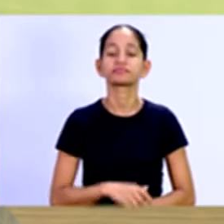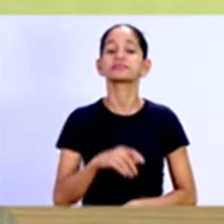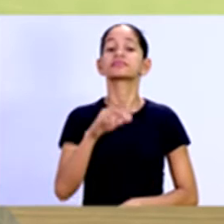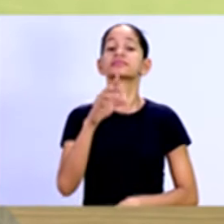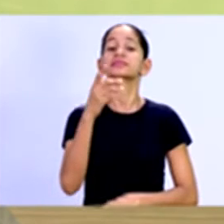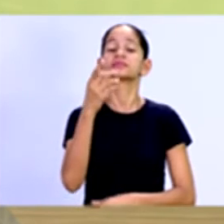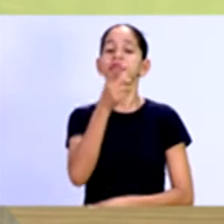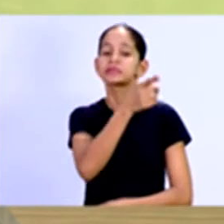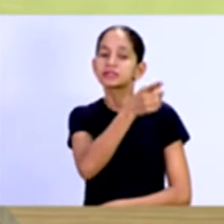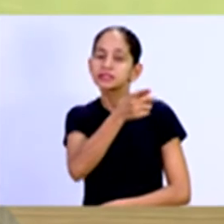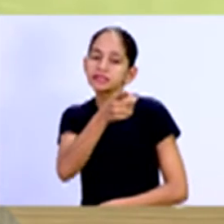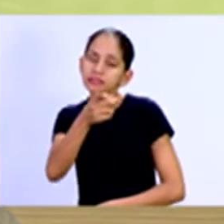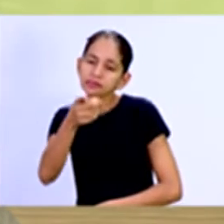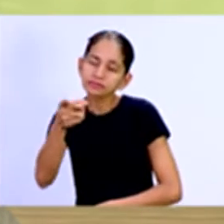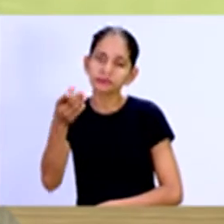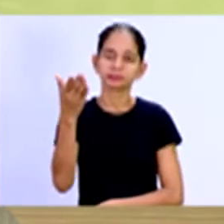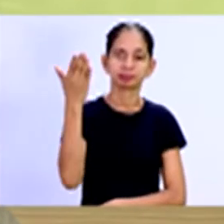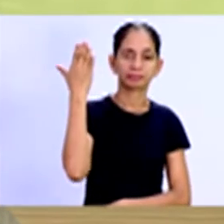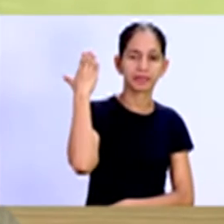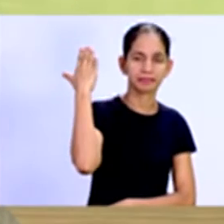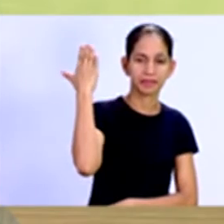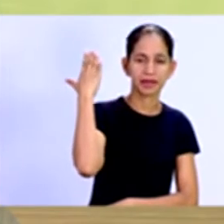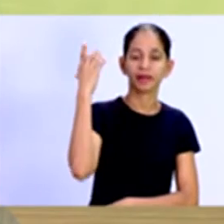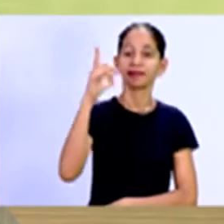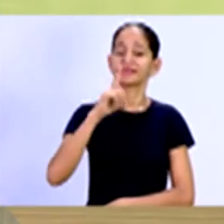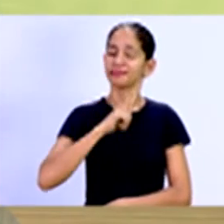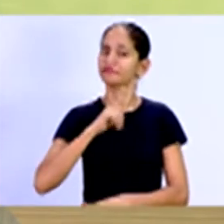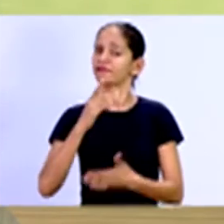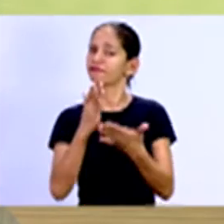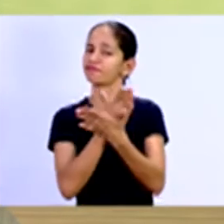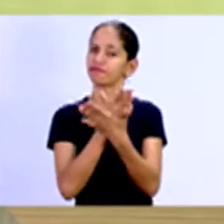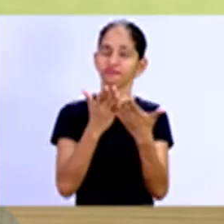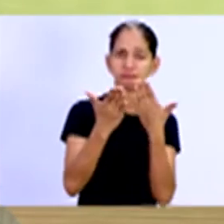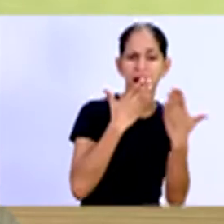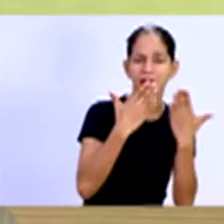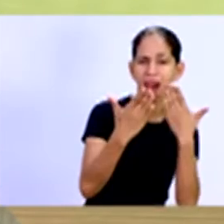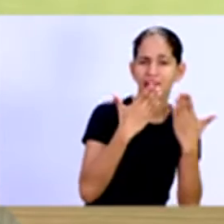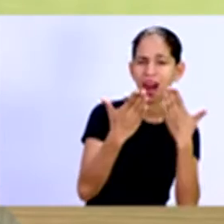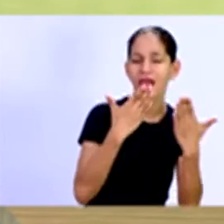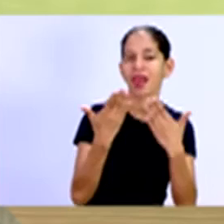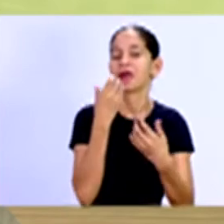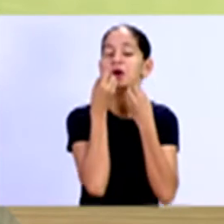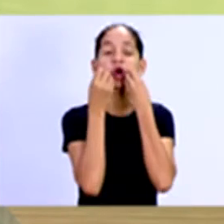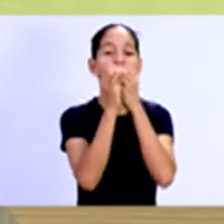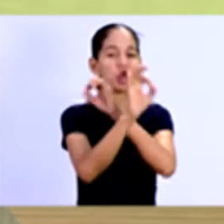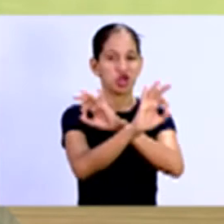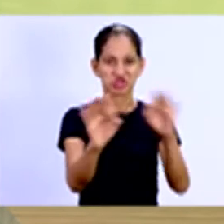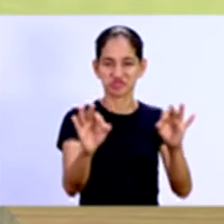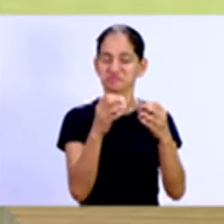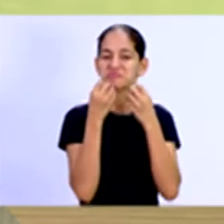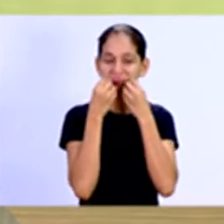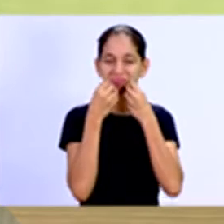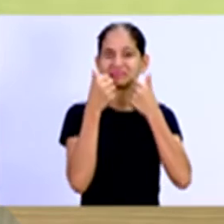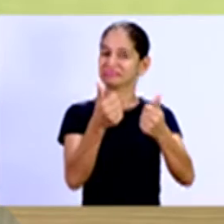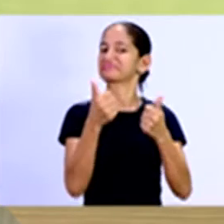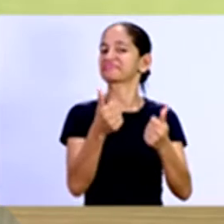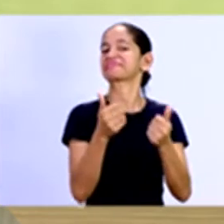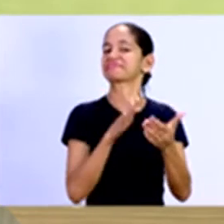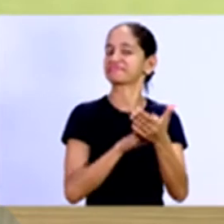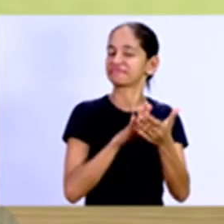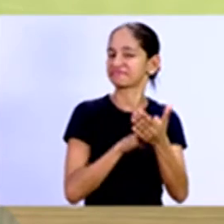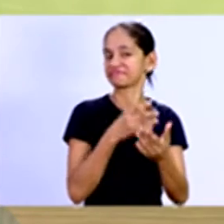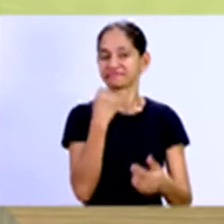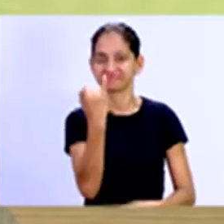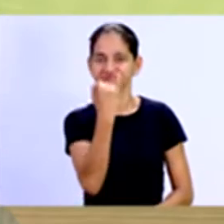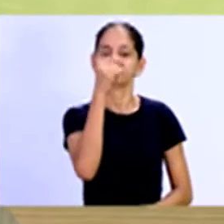semana passada já houve uma participação maciça dos polos, inclusive eu ressaltei a importância